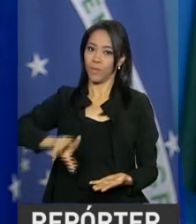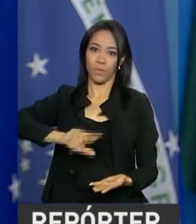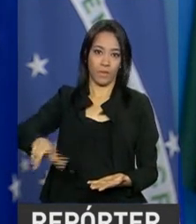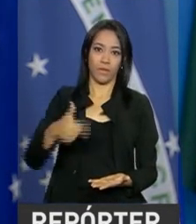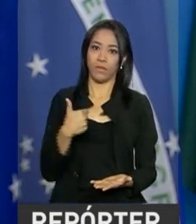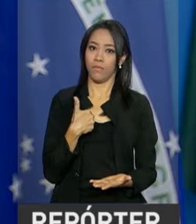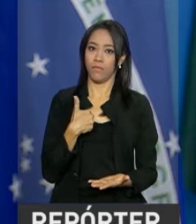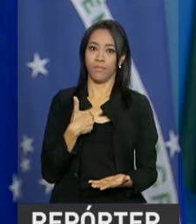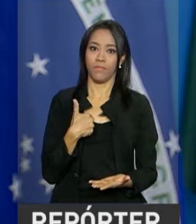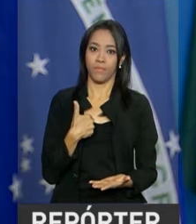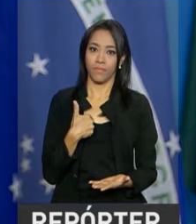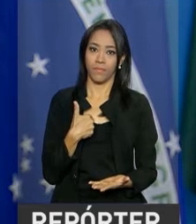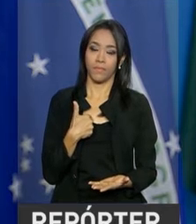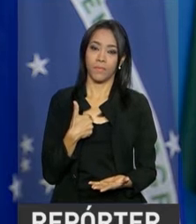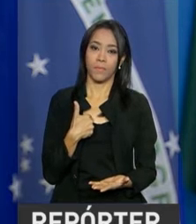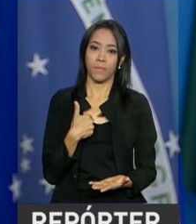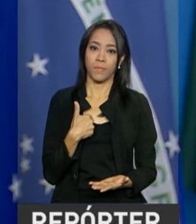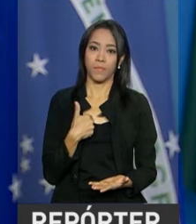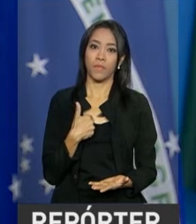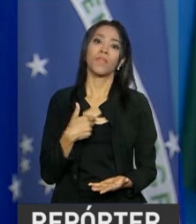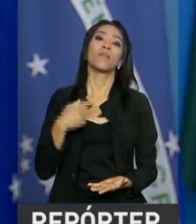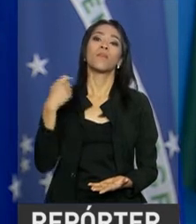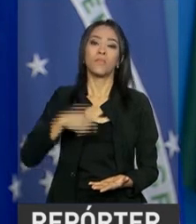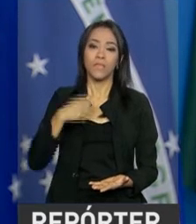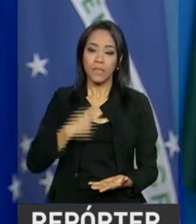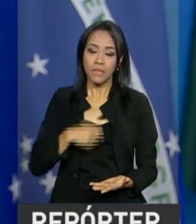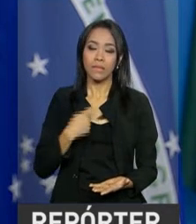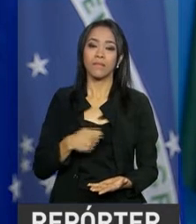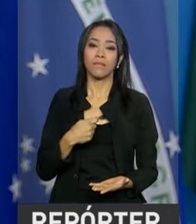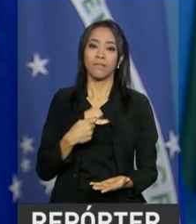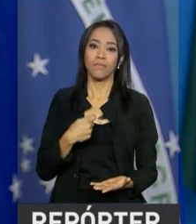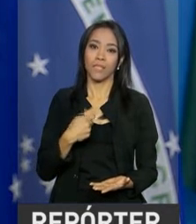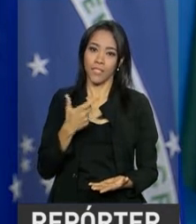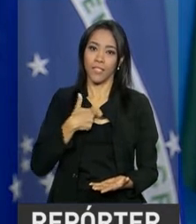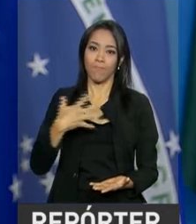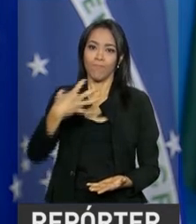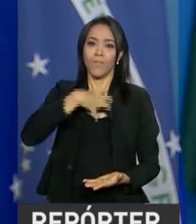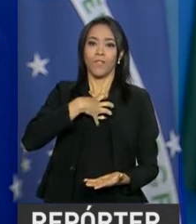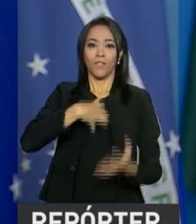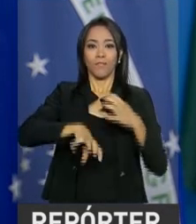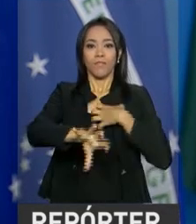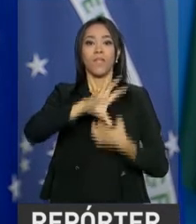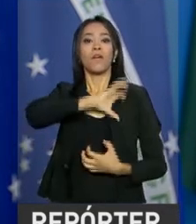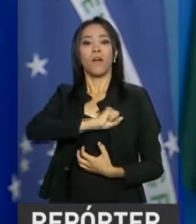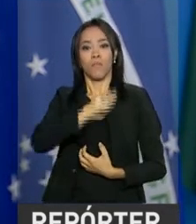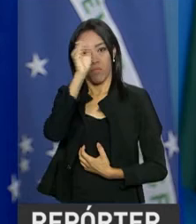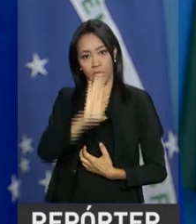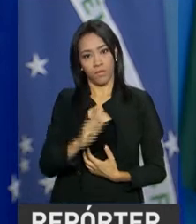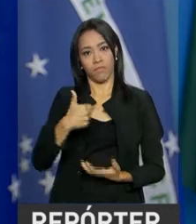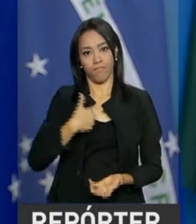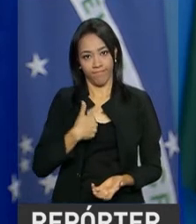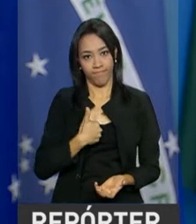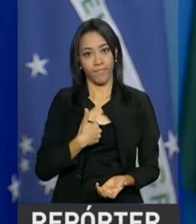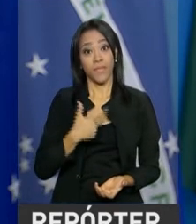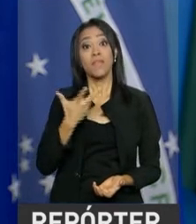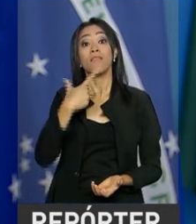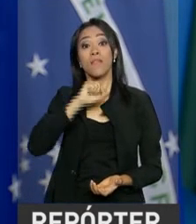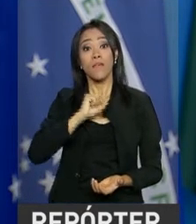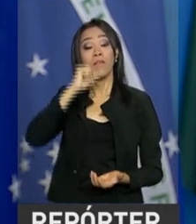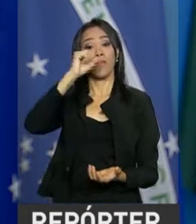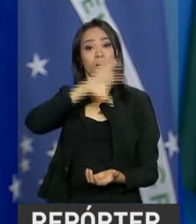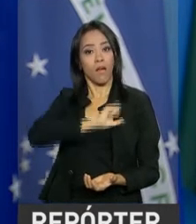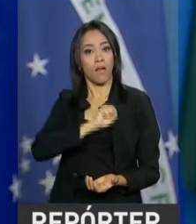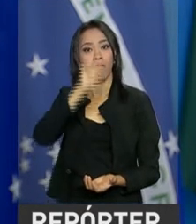quem deve tudo ao brasil e de quem ama o brasil a missão de quem ama o brasil